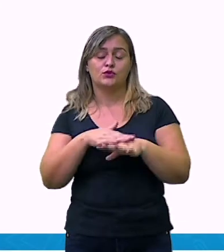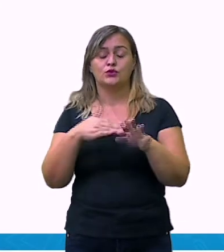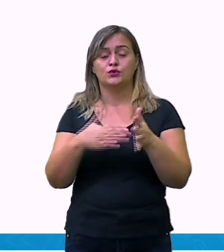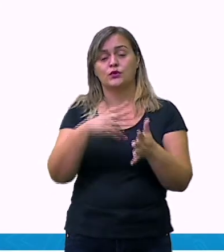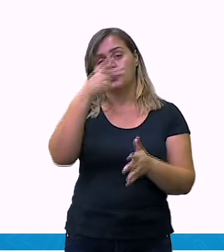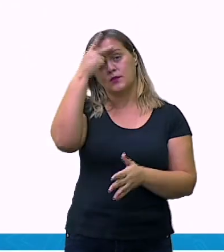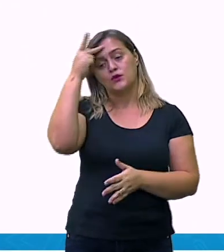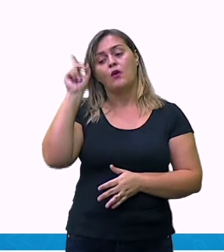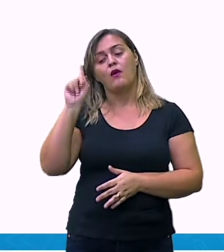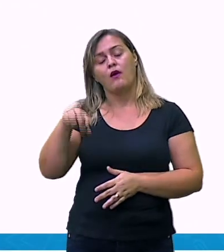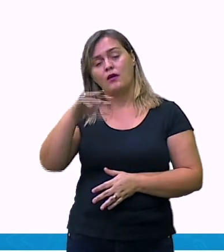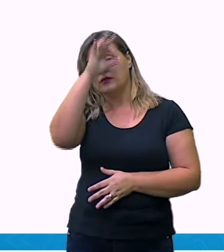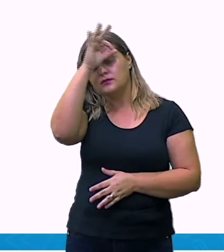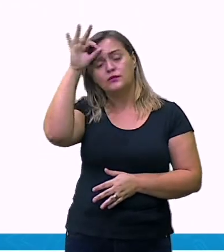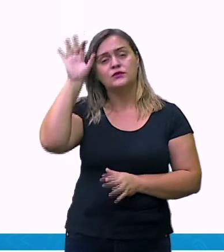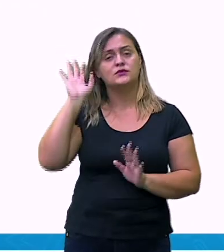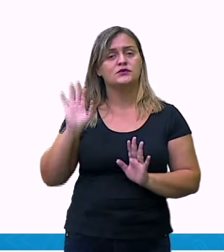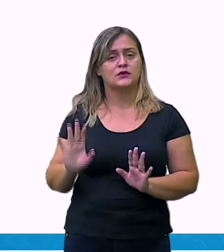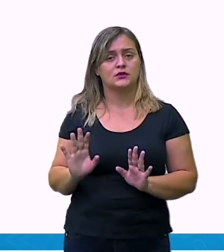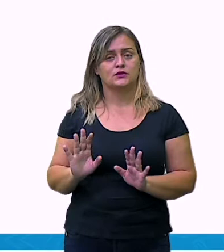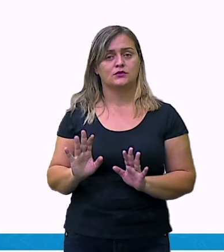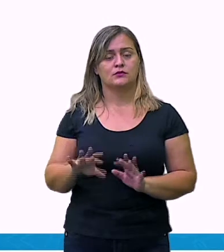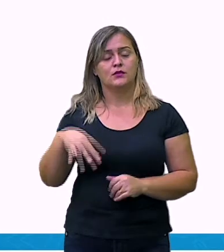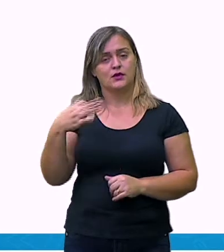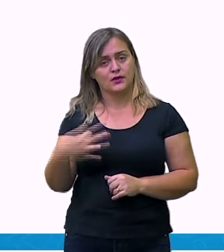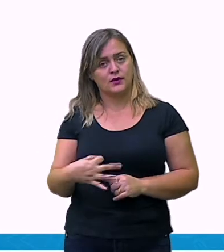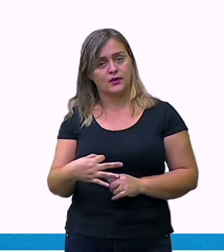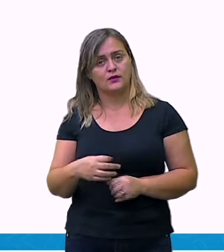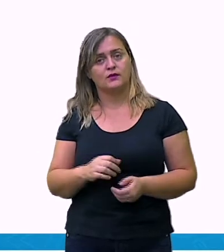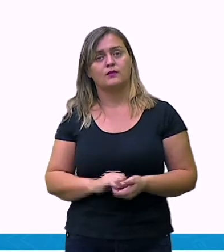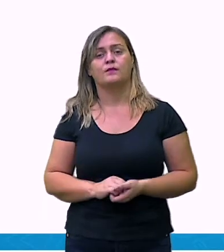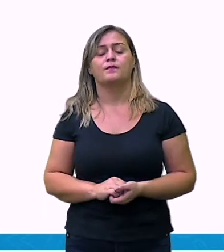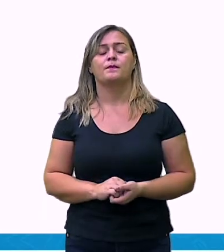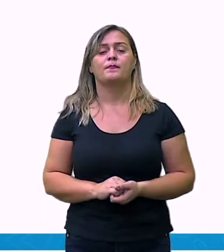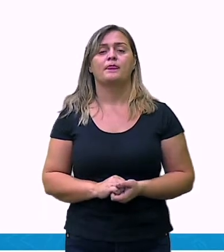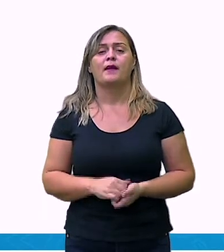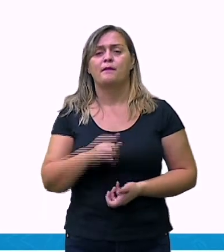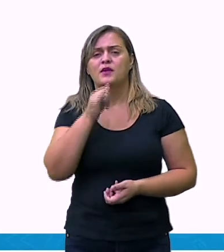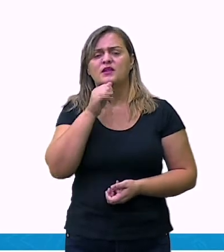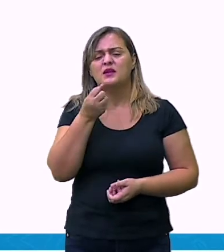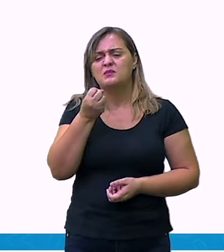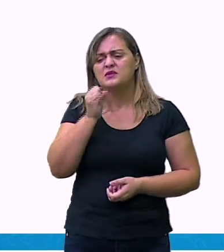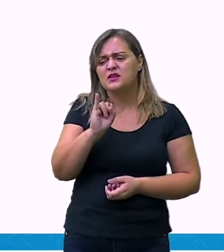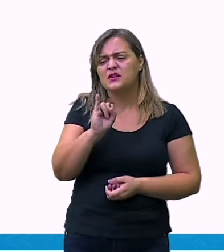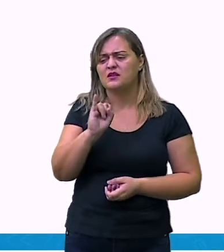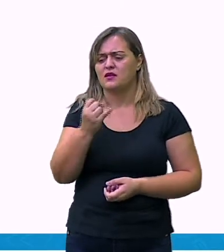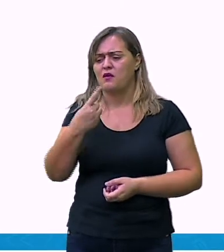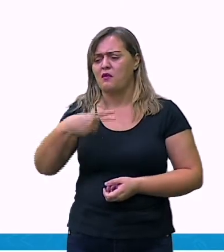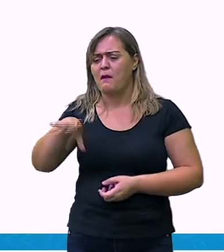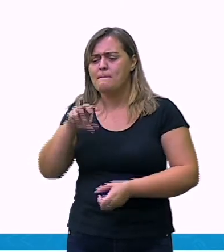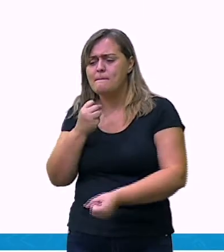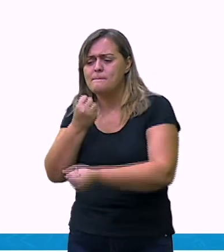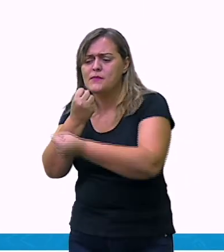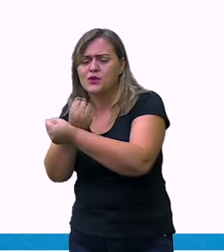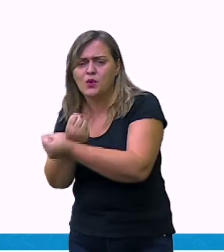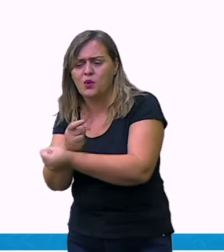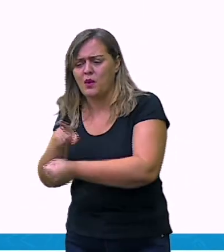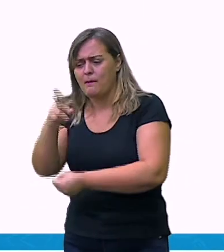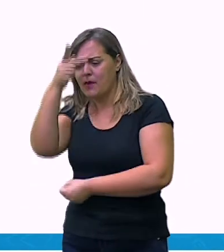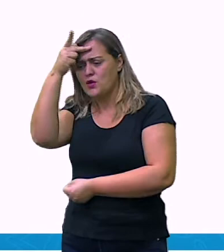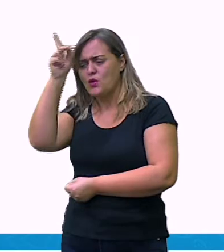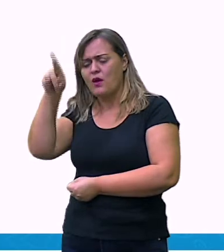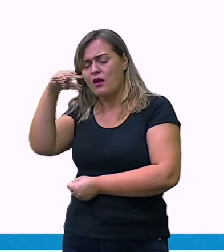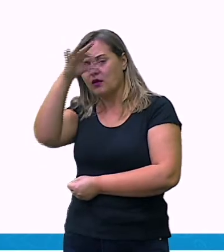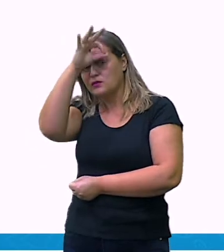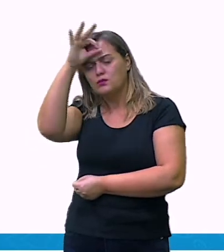se eu agir contra aquela pessoa ali, mesmo ela sendo considerada inocente, né, porque não foi provado, e